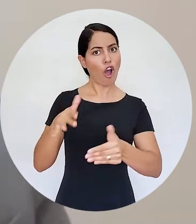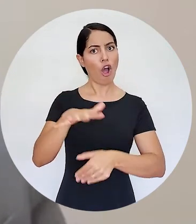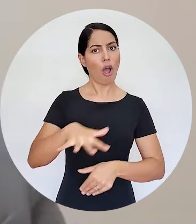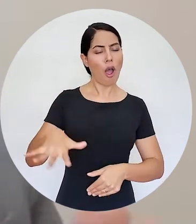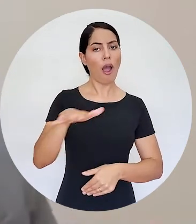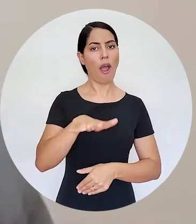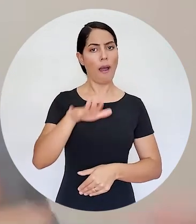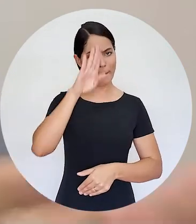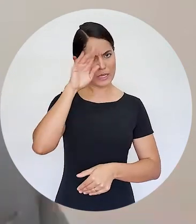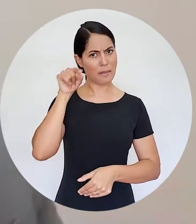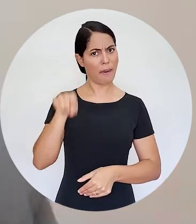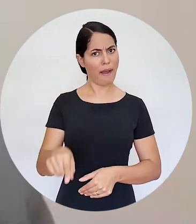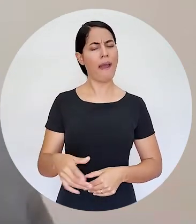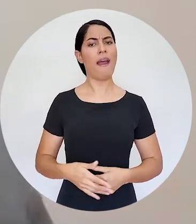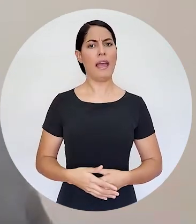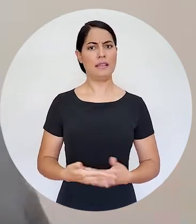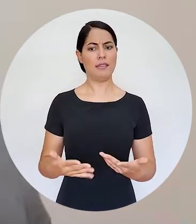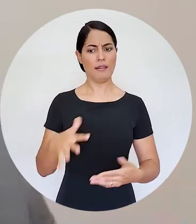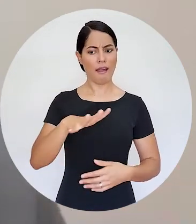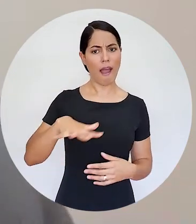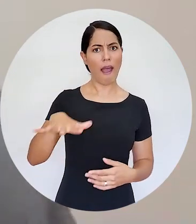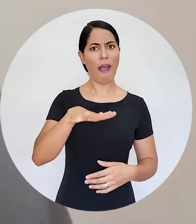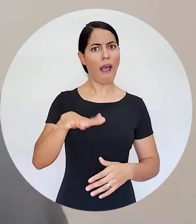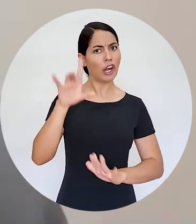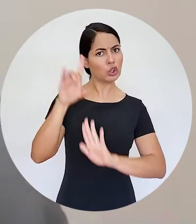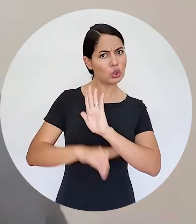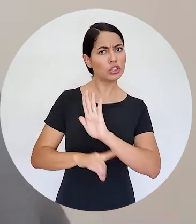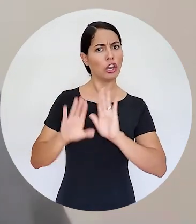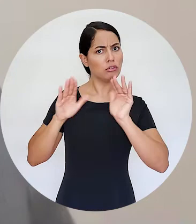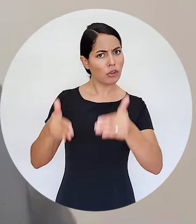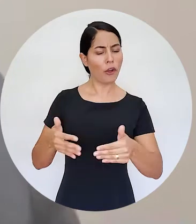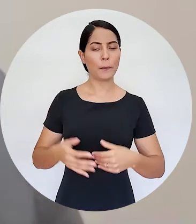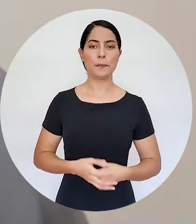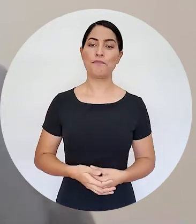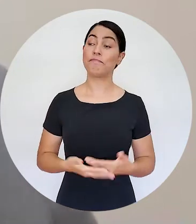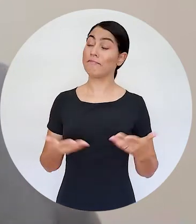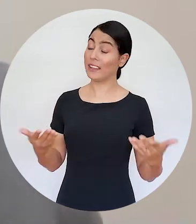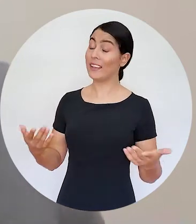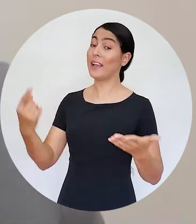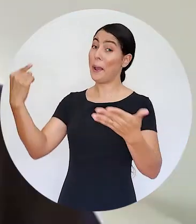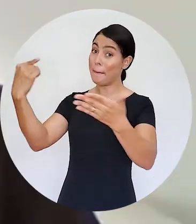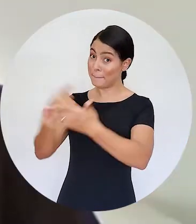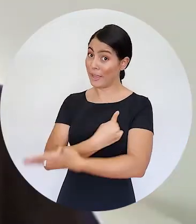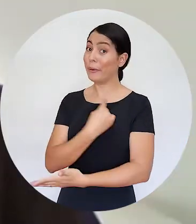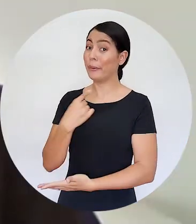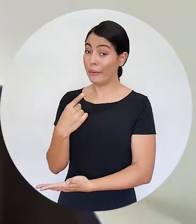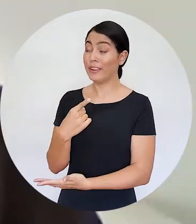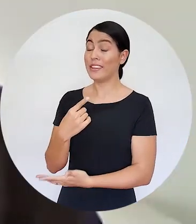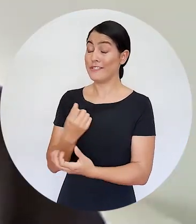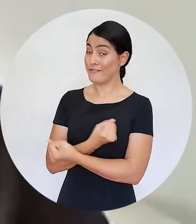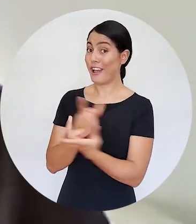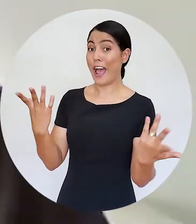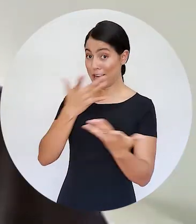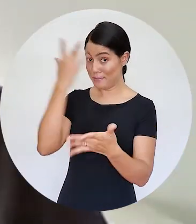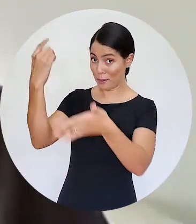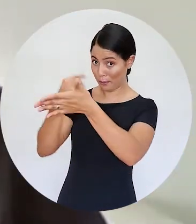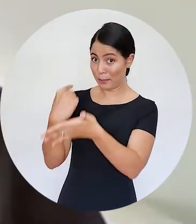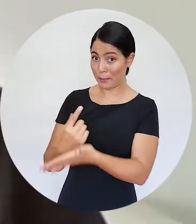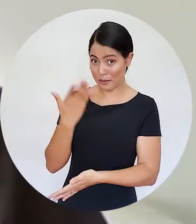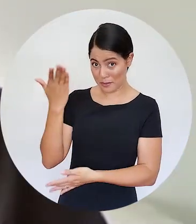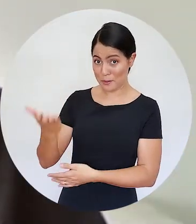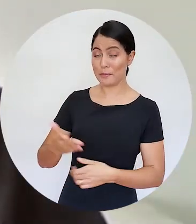demandar apenas naquele princípio naquela área em que realmente deve atuar é uma pergunta muito